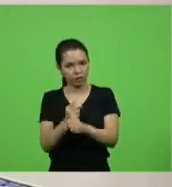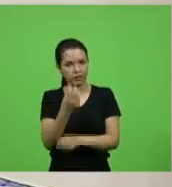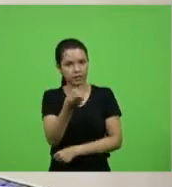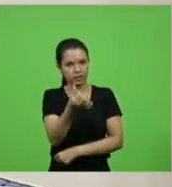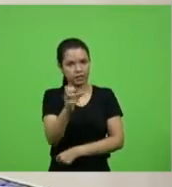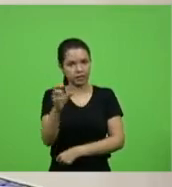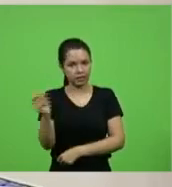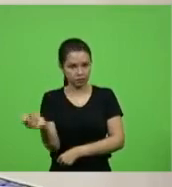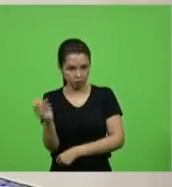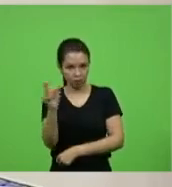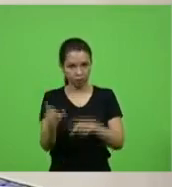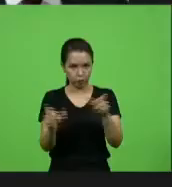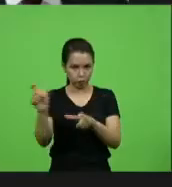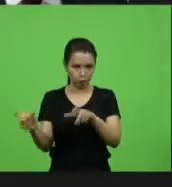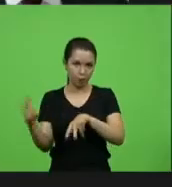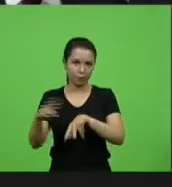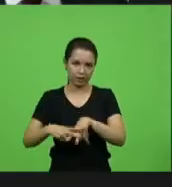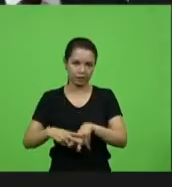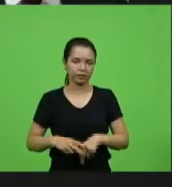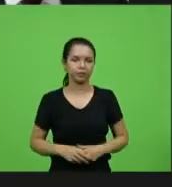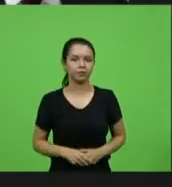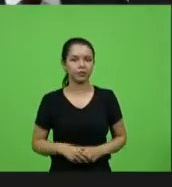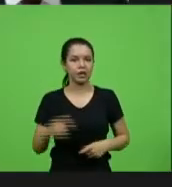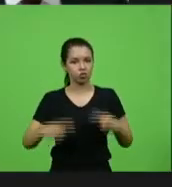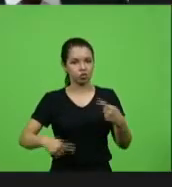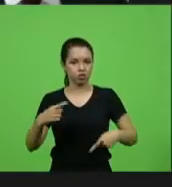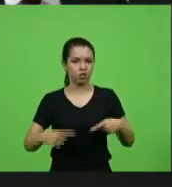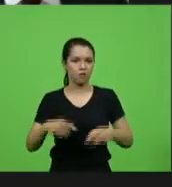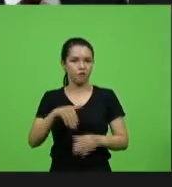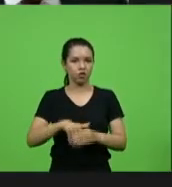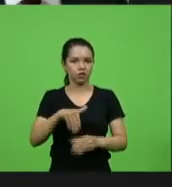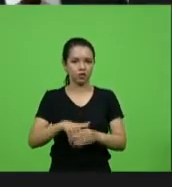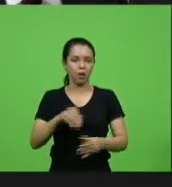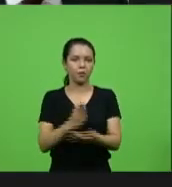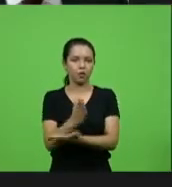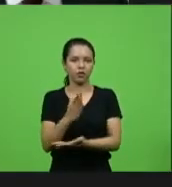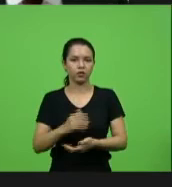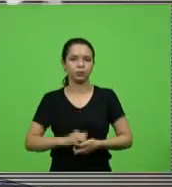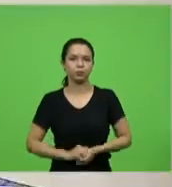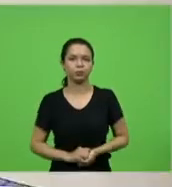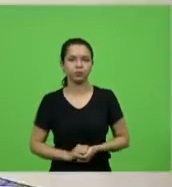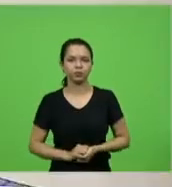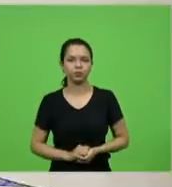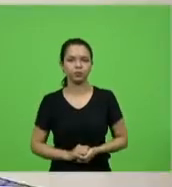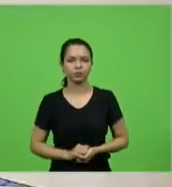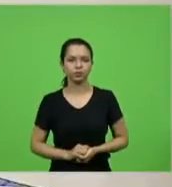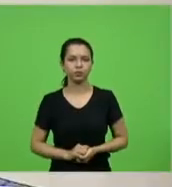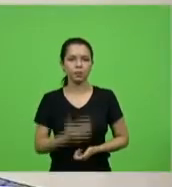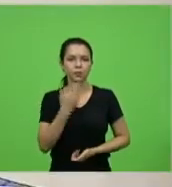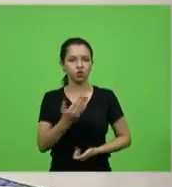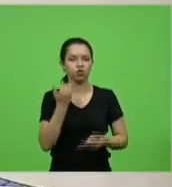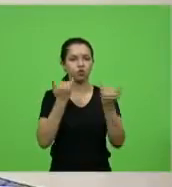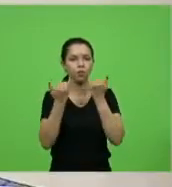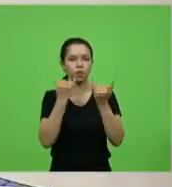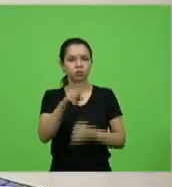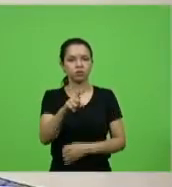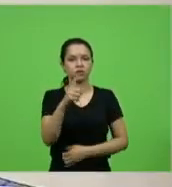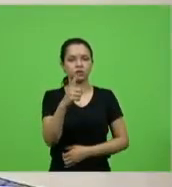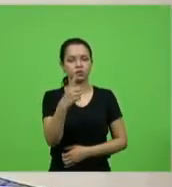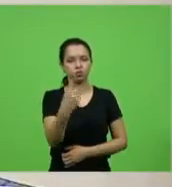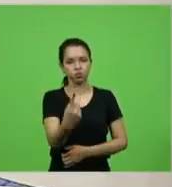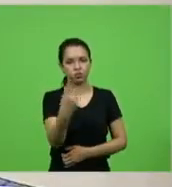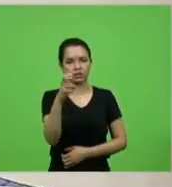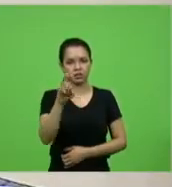Em discussão. Em votação. Aprovado. Pedido de informação 155.